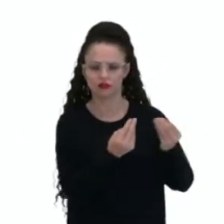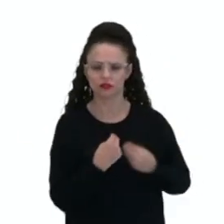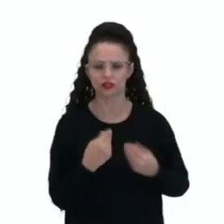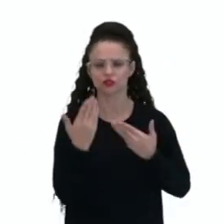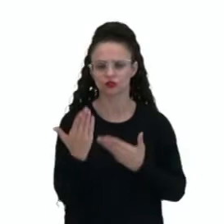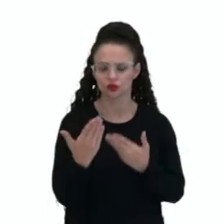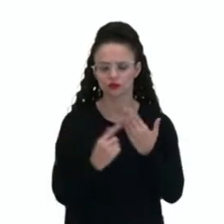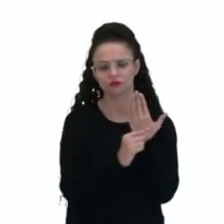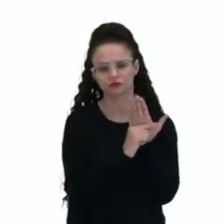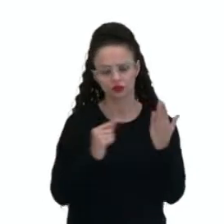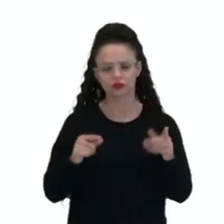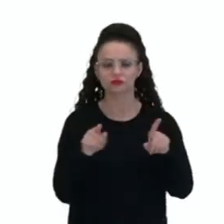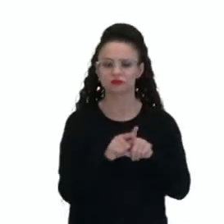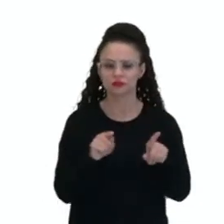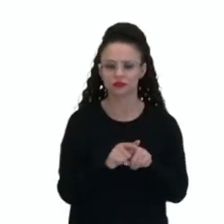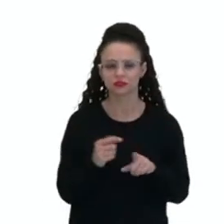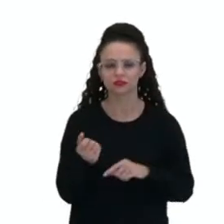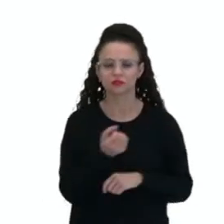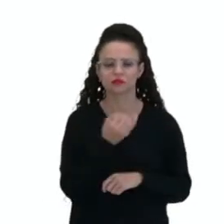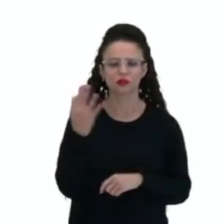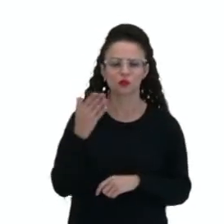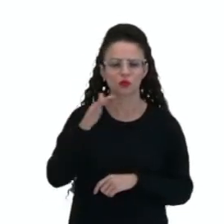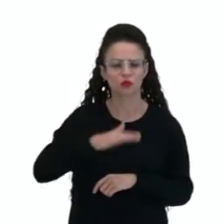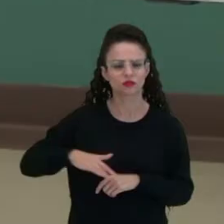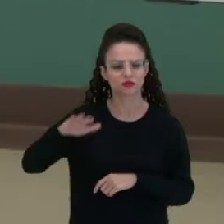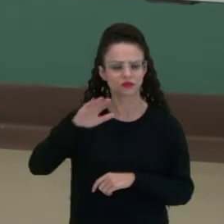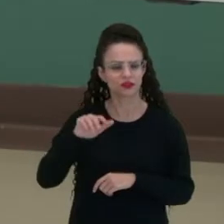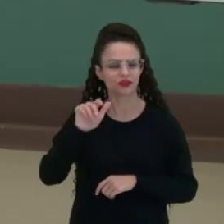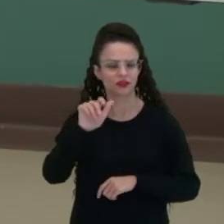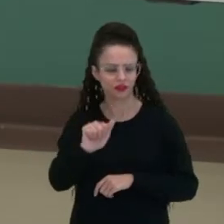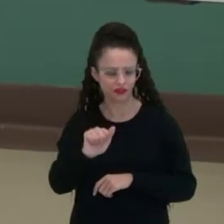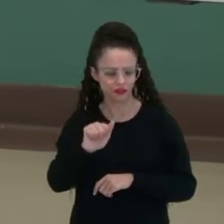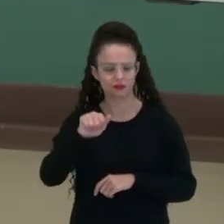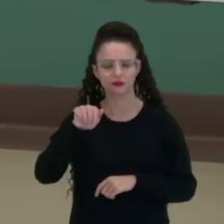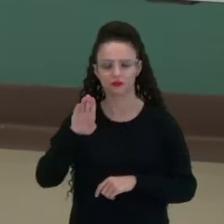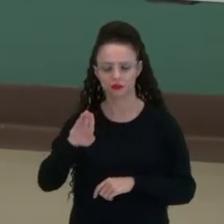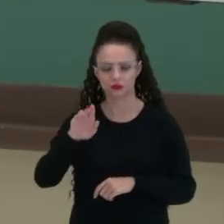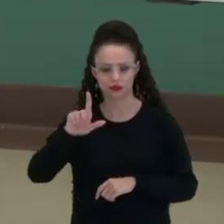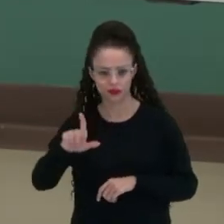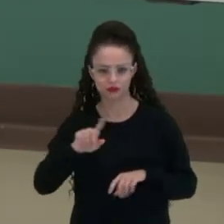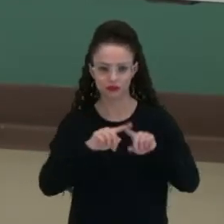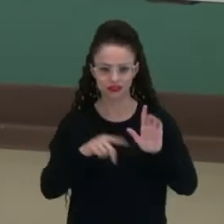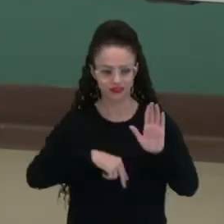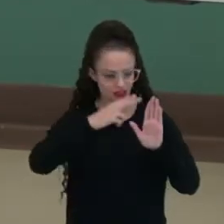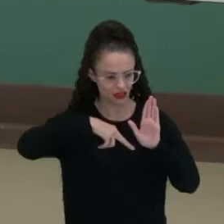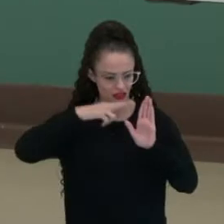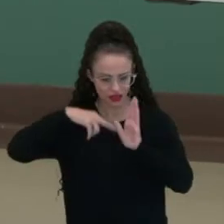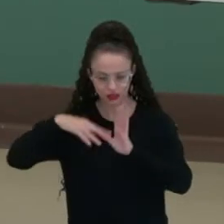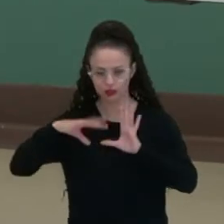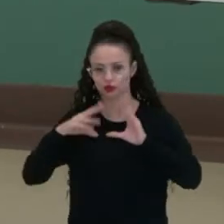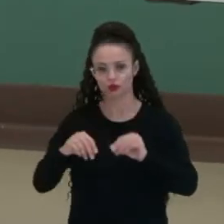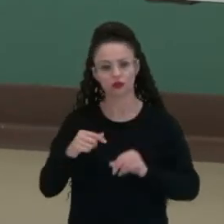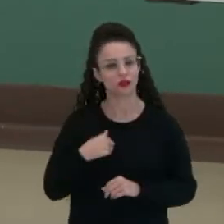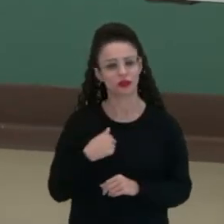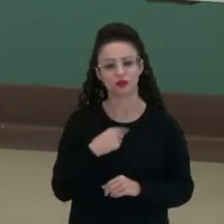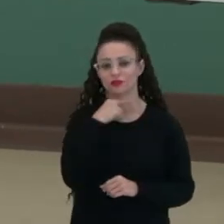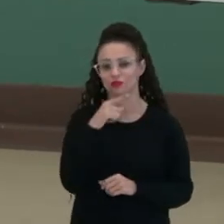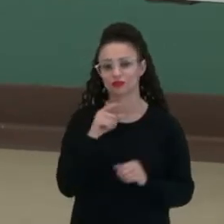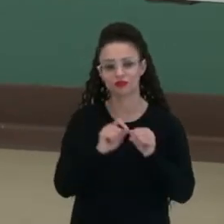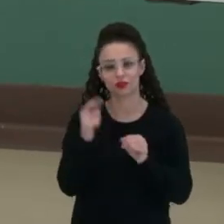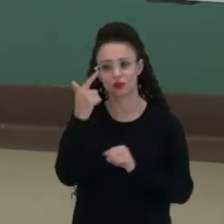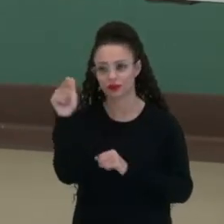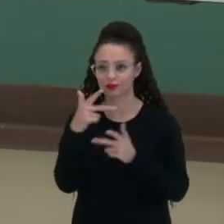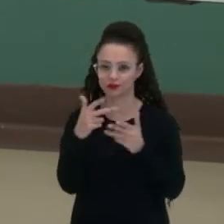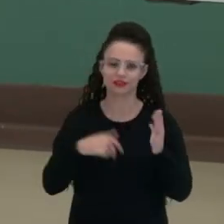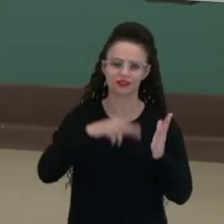e também muita coisa que chega via Academia Brasileira de Letras. Mas se eu fosse ler tudo isso, eu não faria outra coisa que não